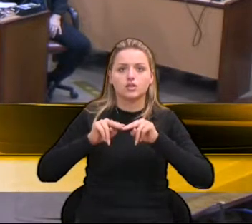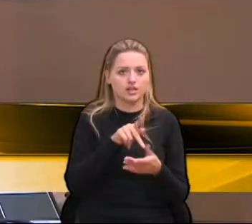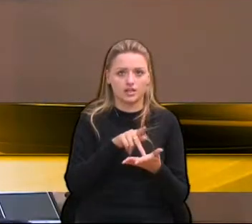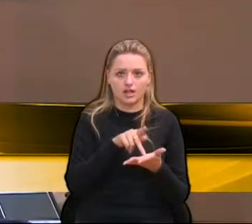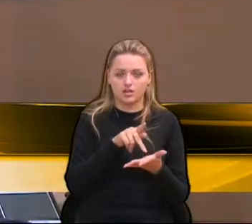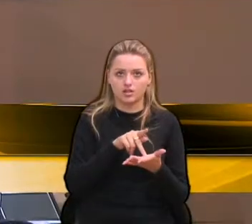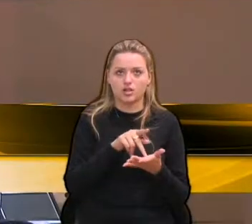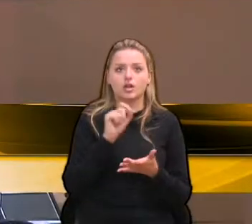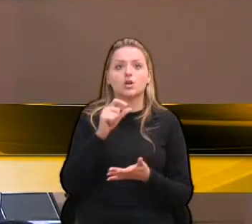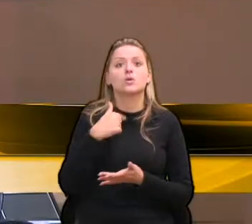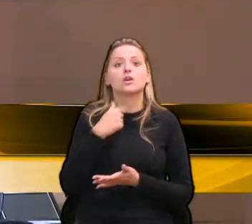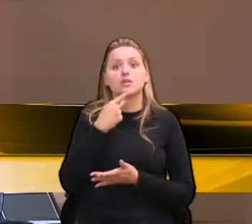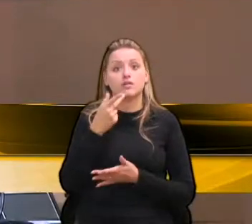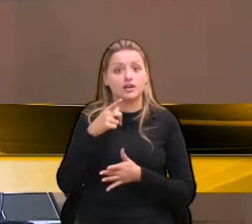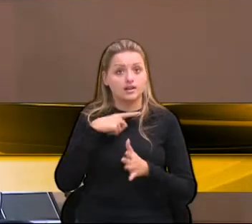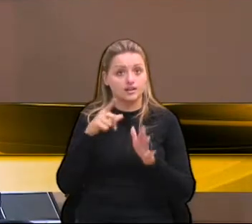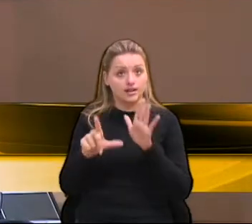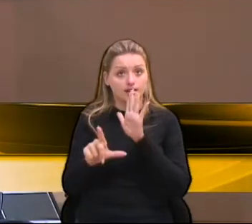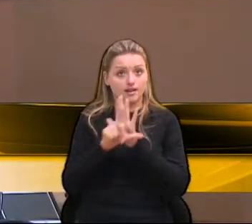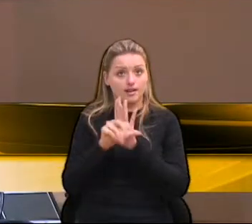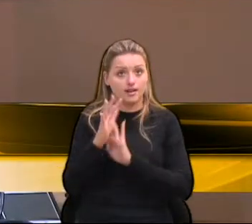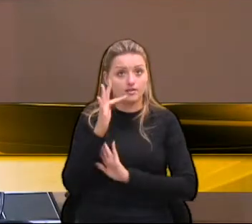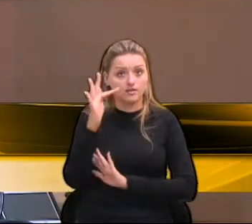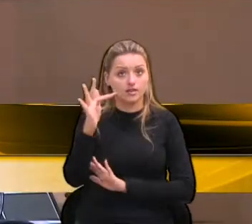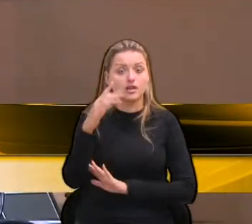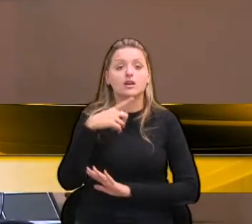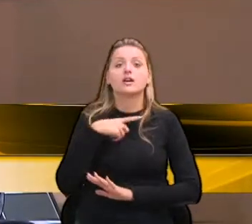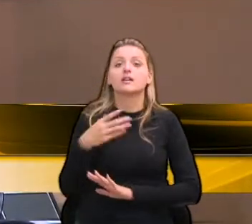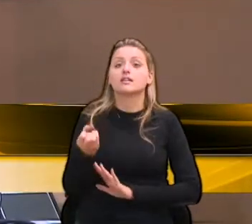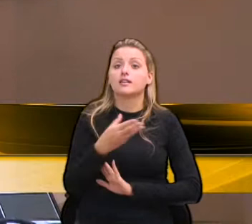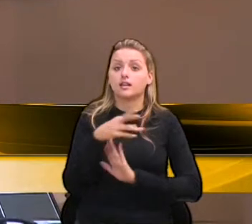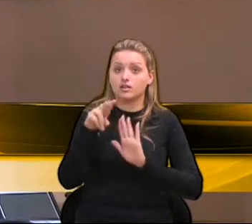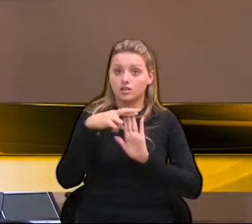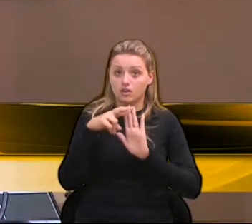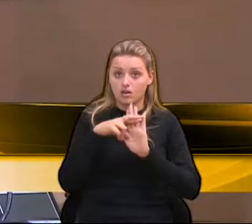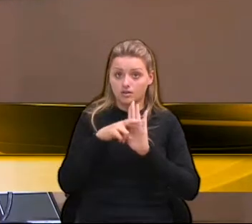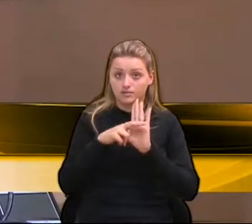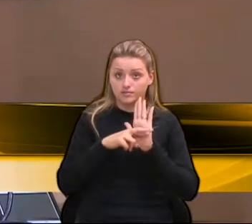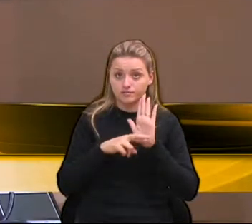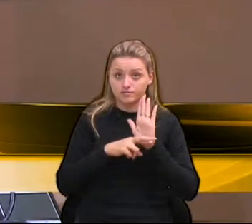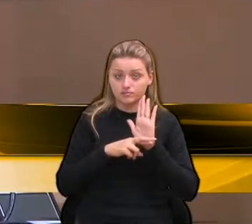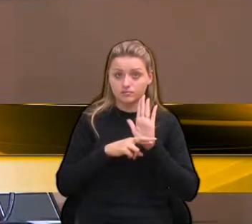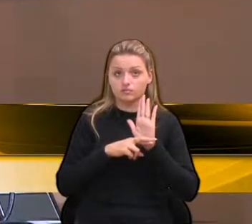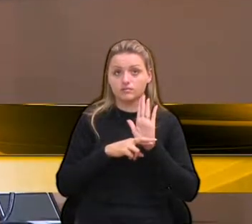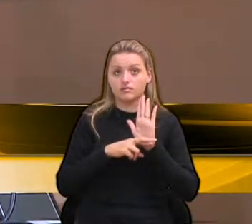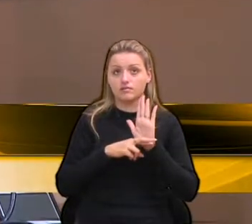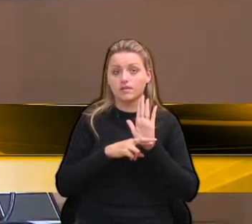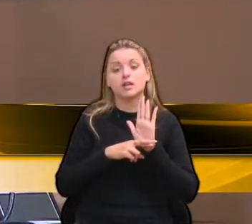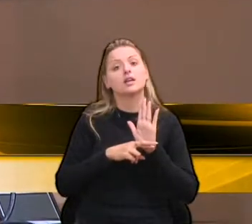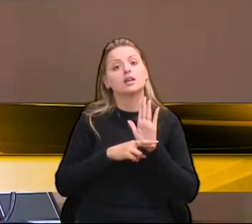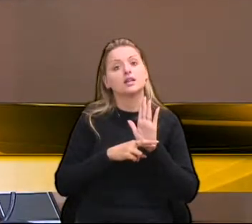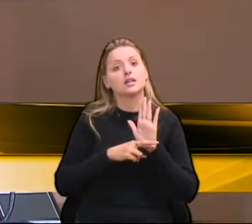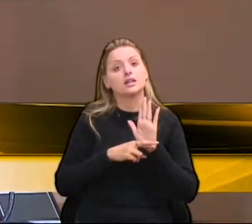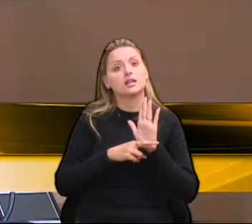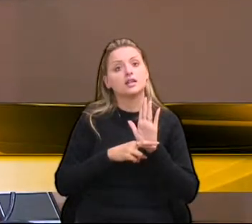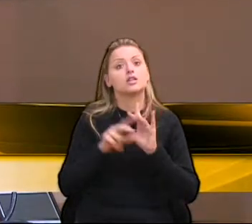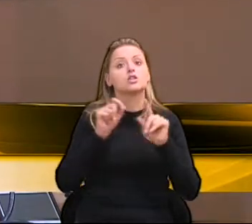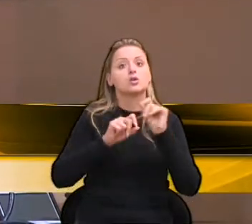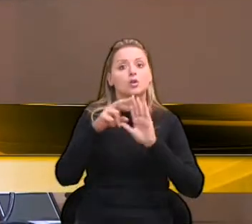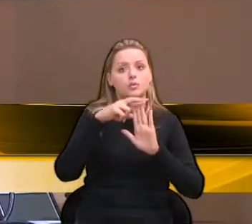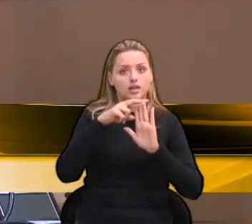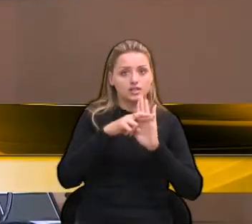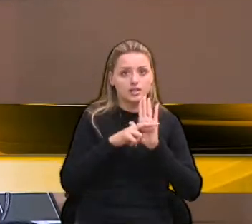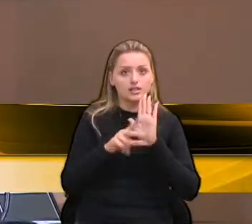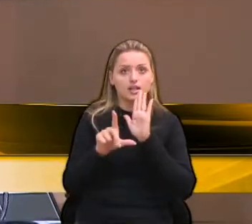serviço. Existe uma lei federal, que existem novas regras, tá? E entre essas regras, a lei